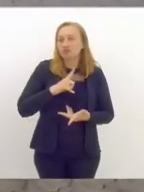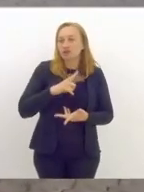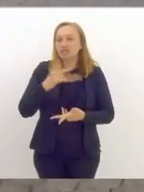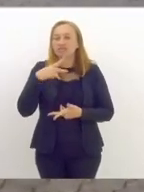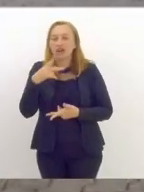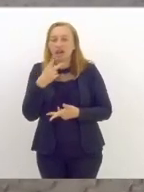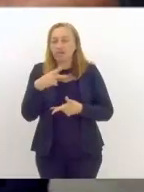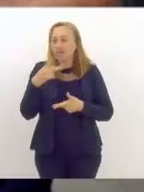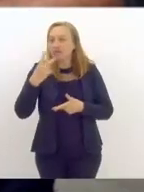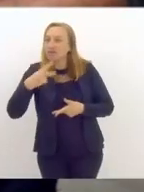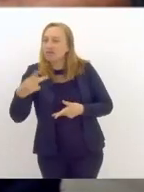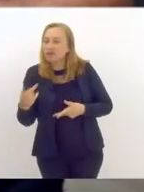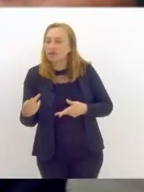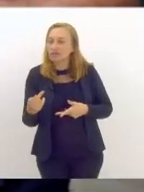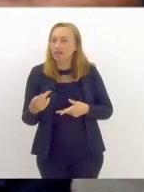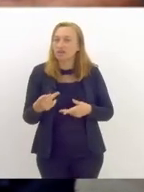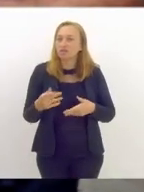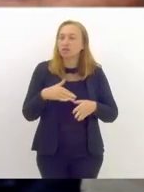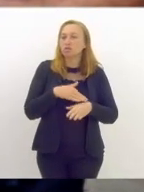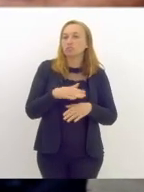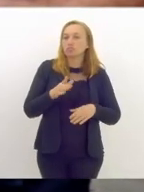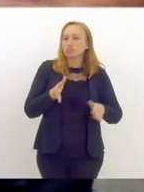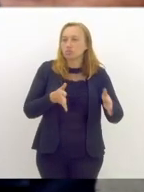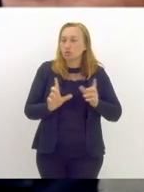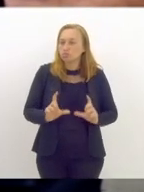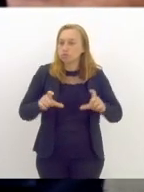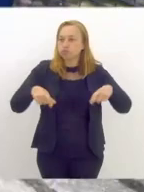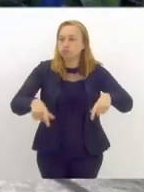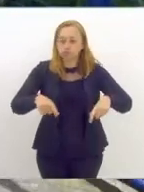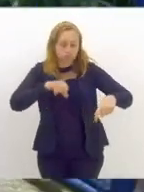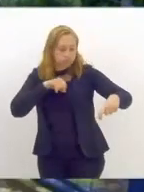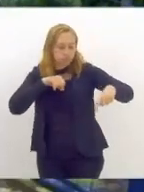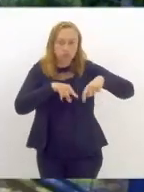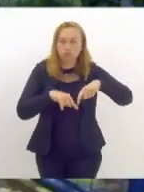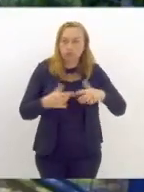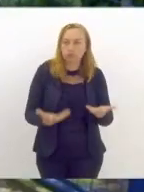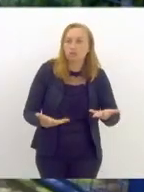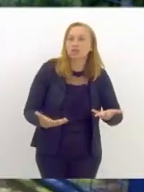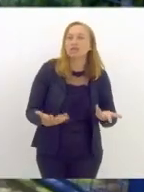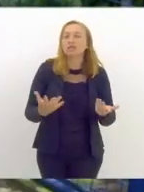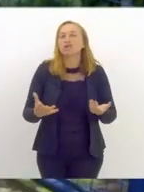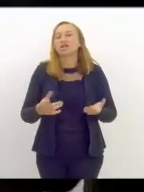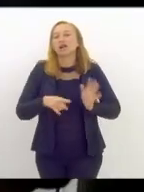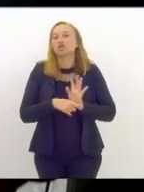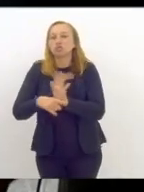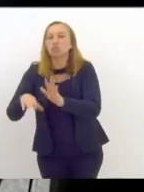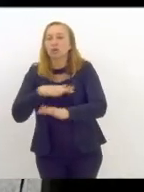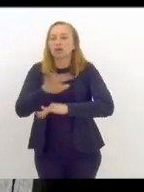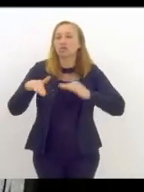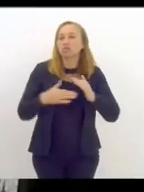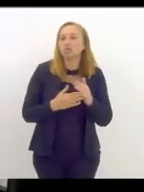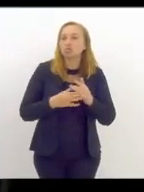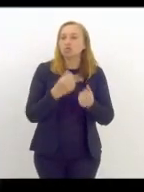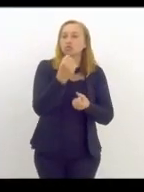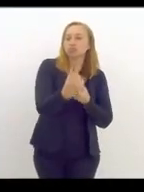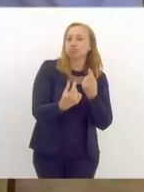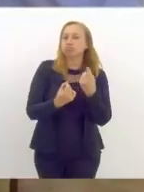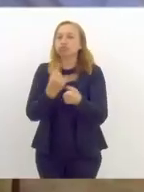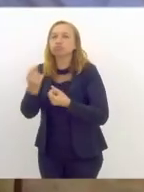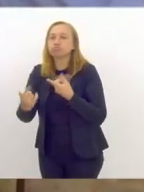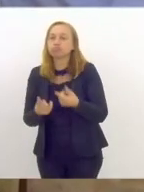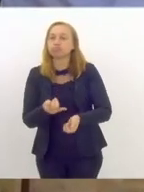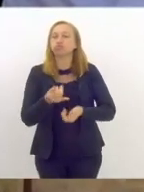sem parar durante uma partida inteirinha de futebol. Atendeu a todos, um por um, com presteza,